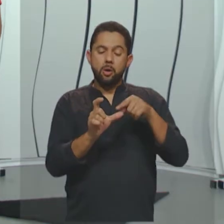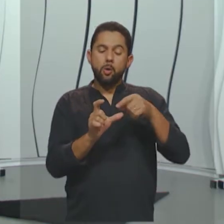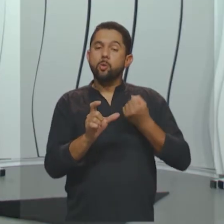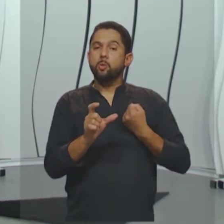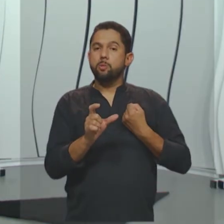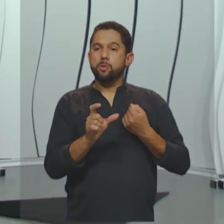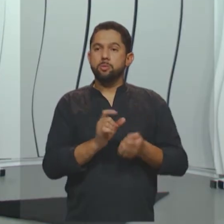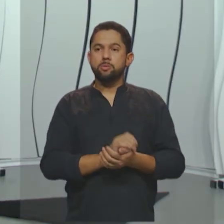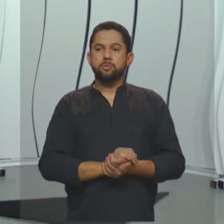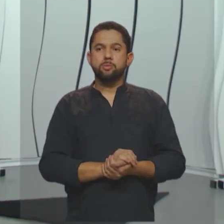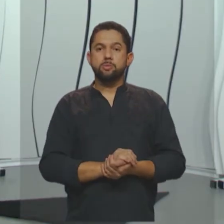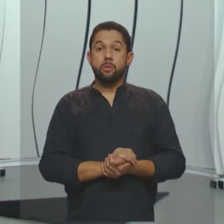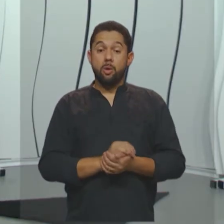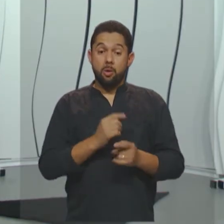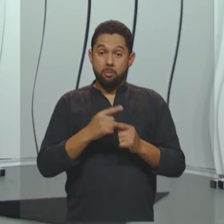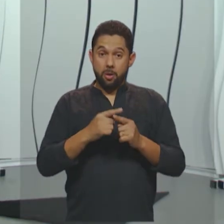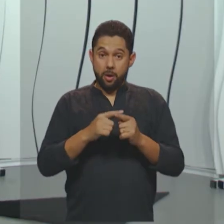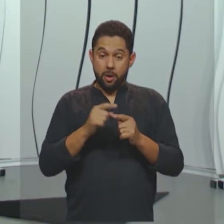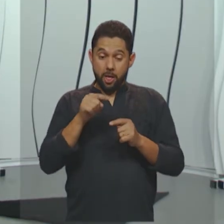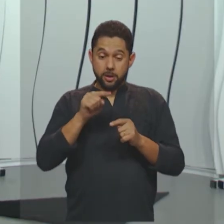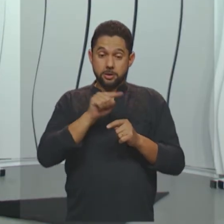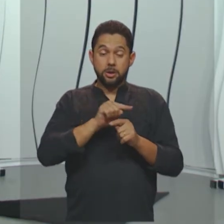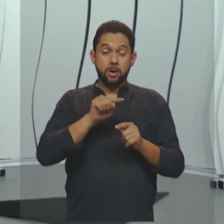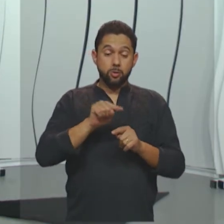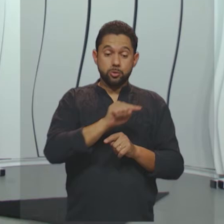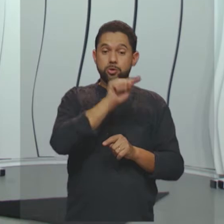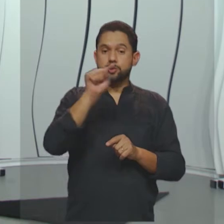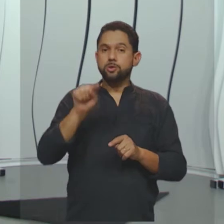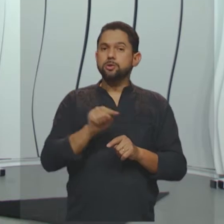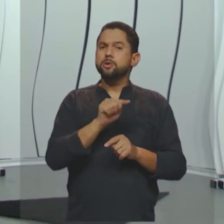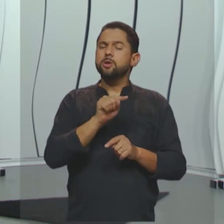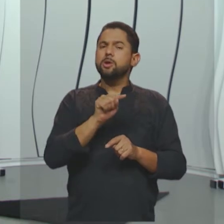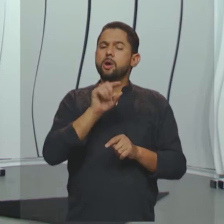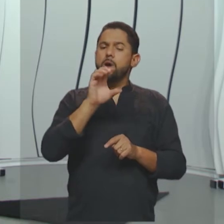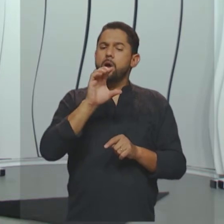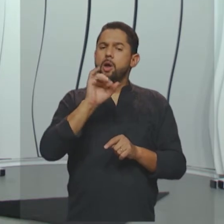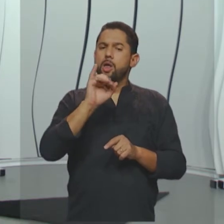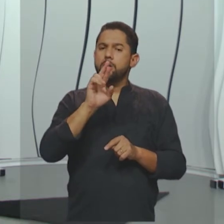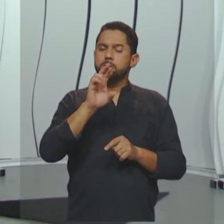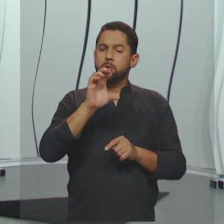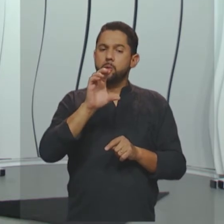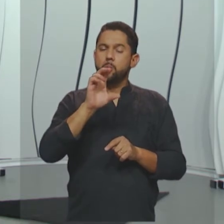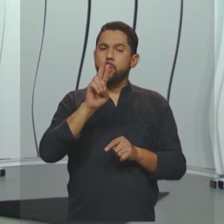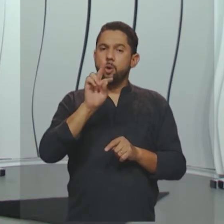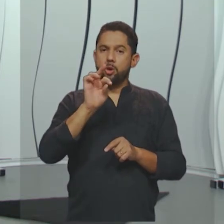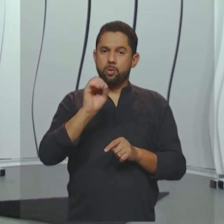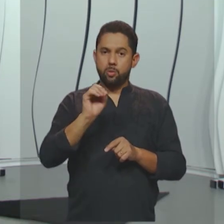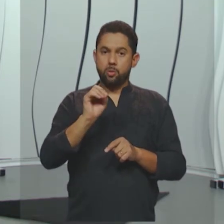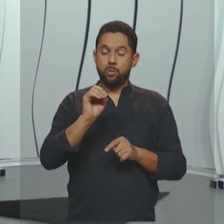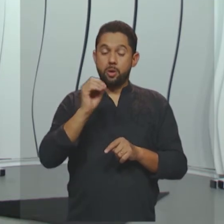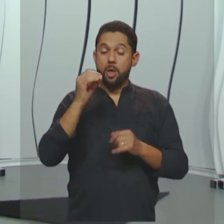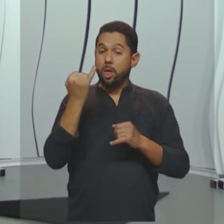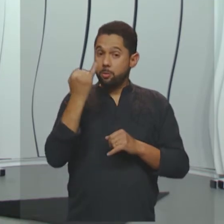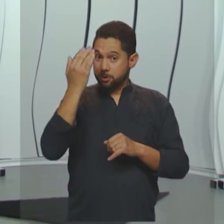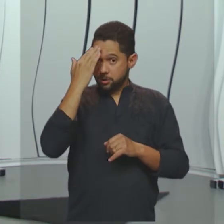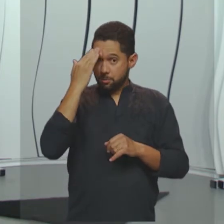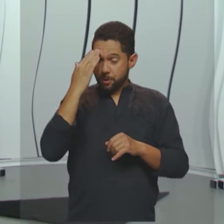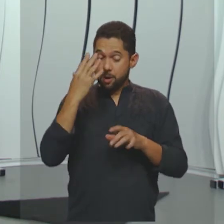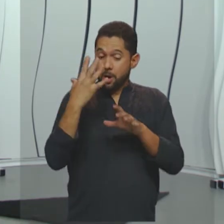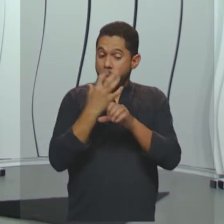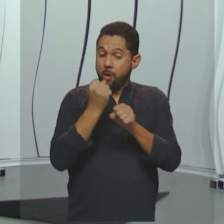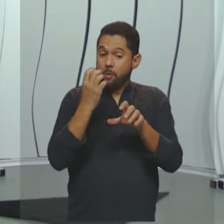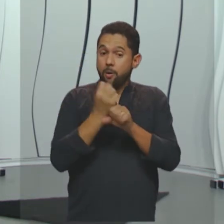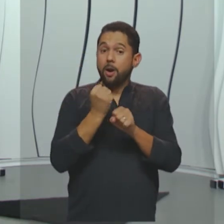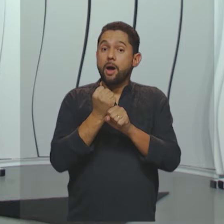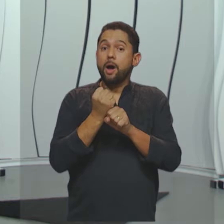bem, no circuito em série, quando a gente vai medir a corrente total do circuito, é necessário calcular a resistência